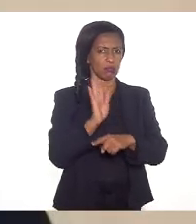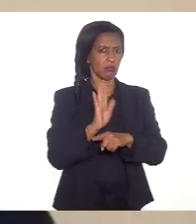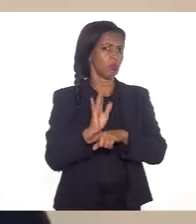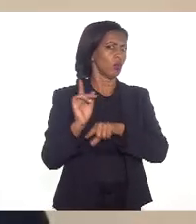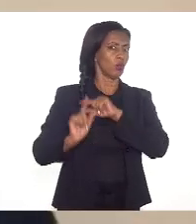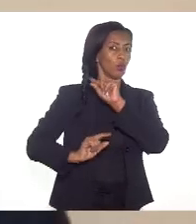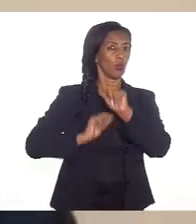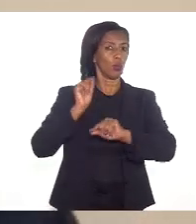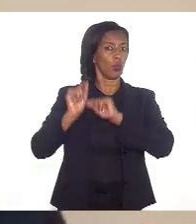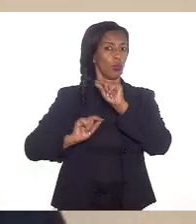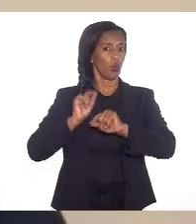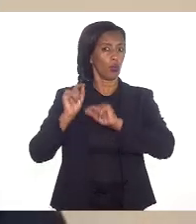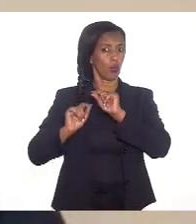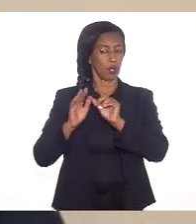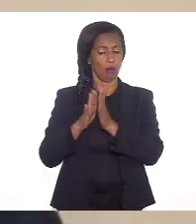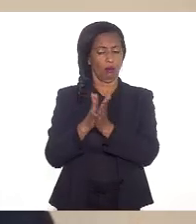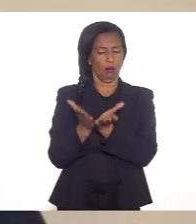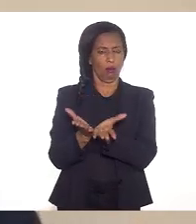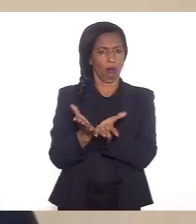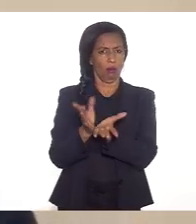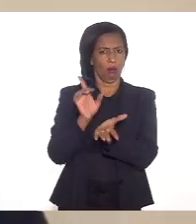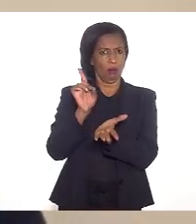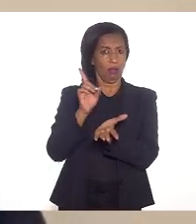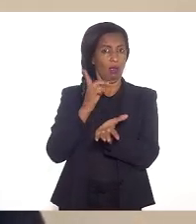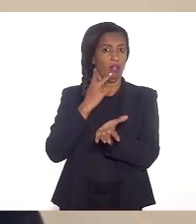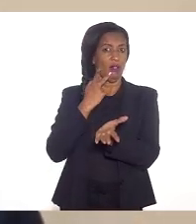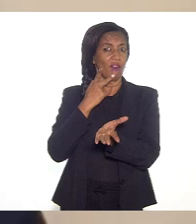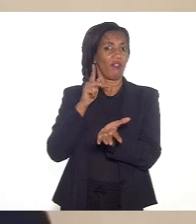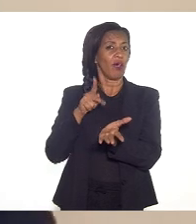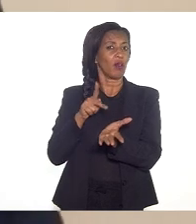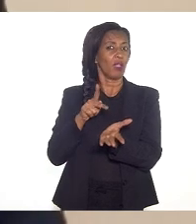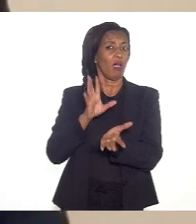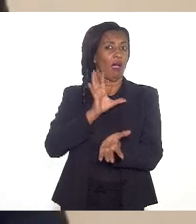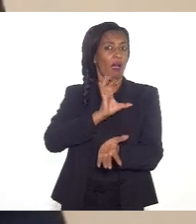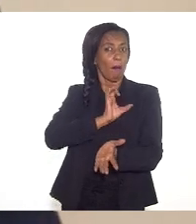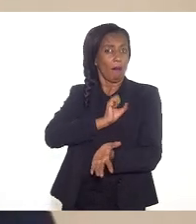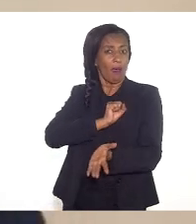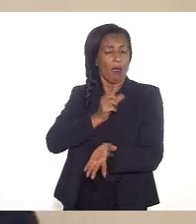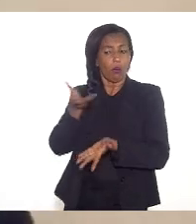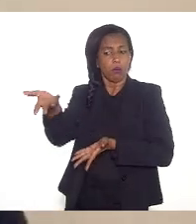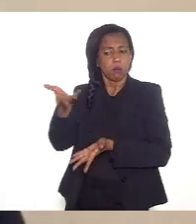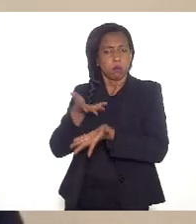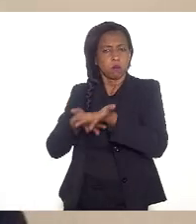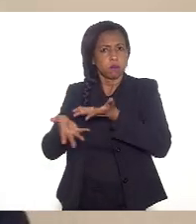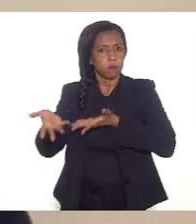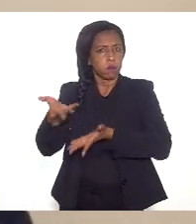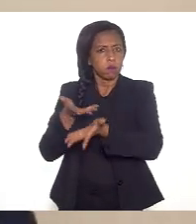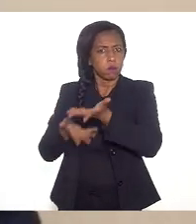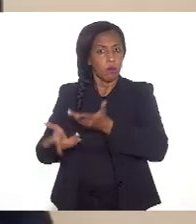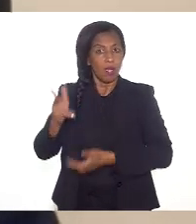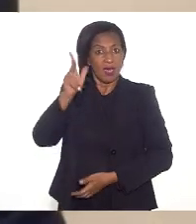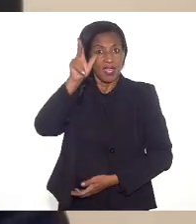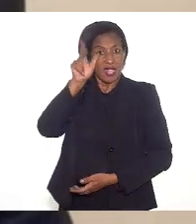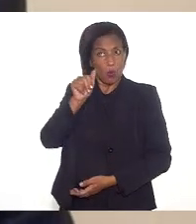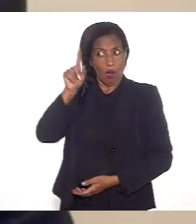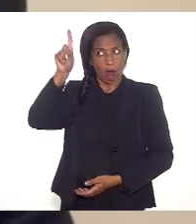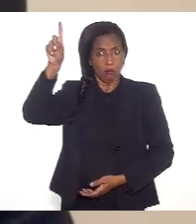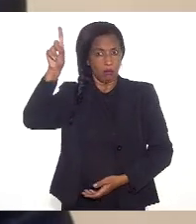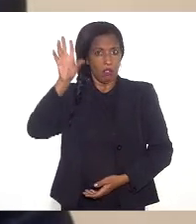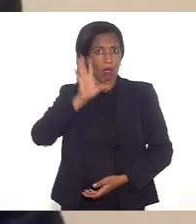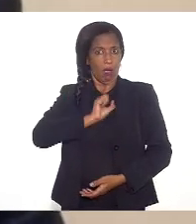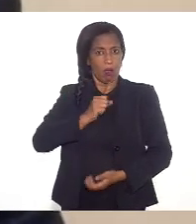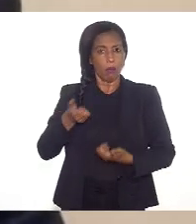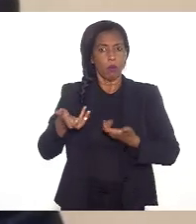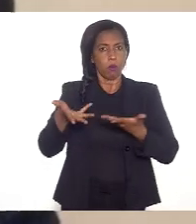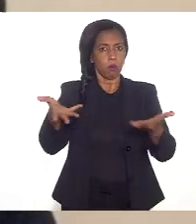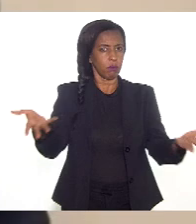que diz a palavra de Deus. Amai-vos uns aos outros, como eu vos tenho amado. É o que